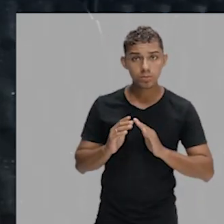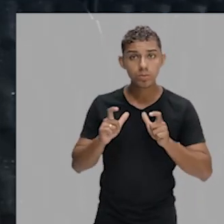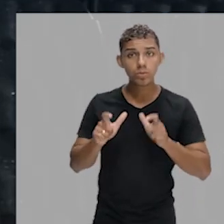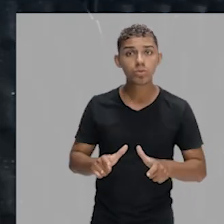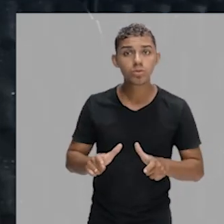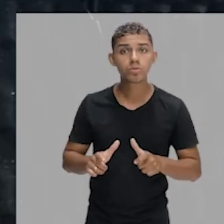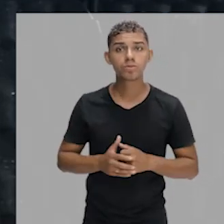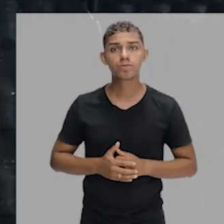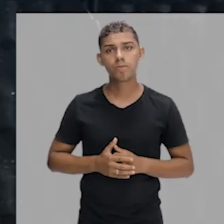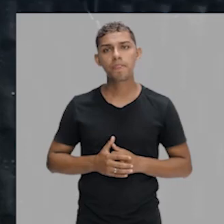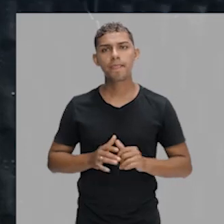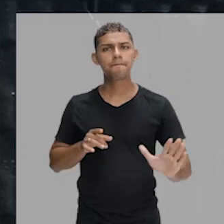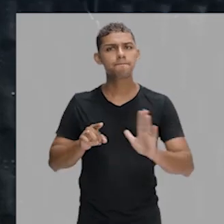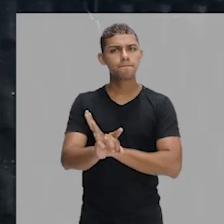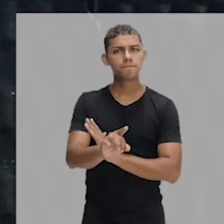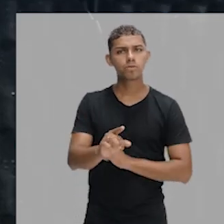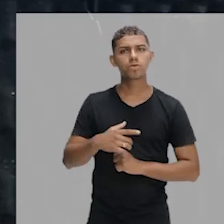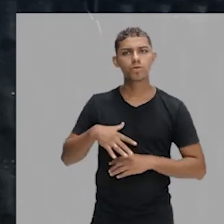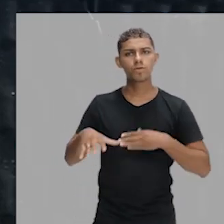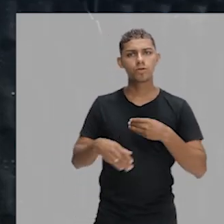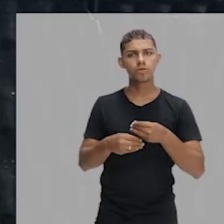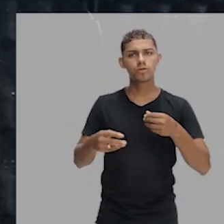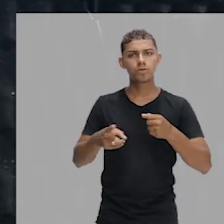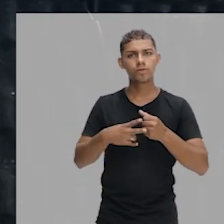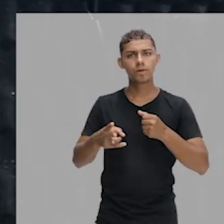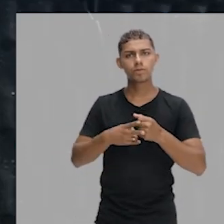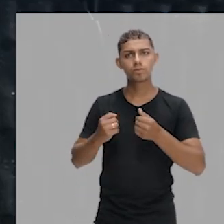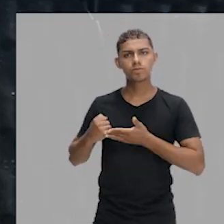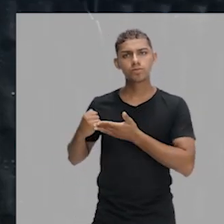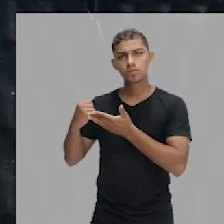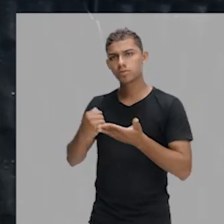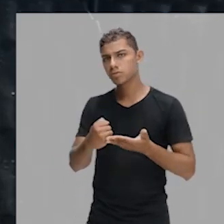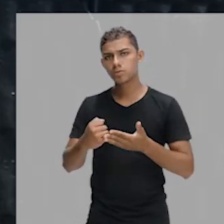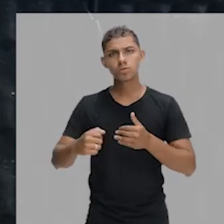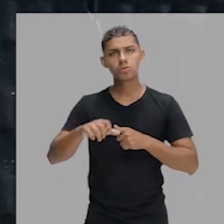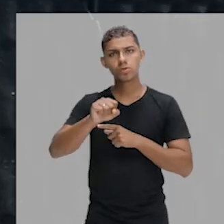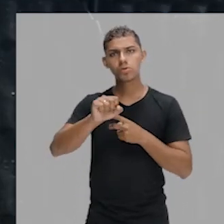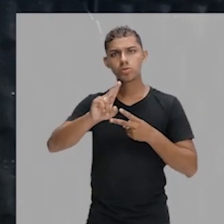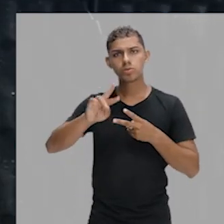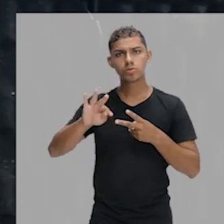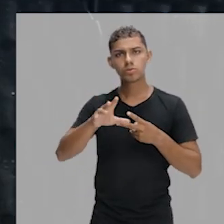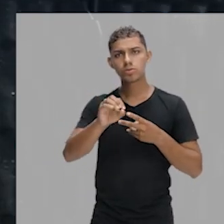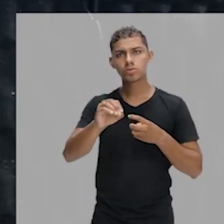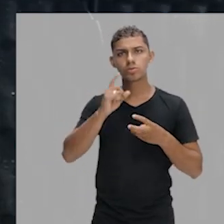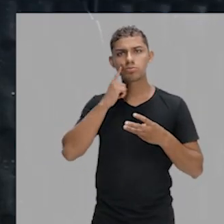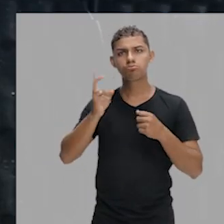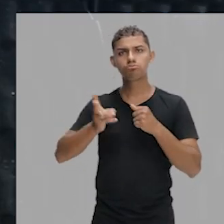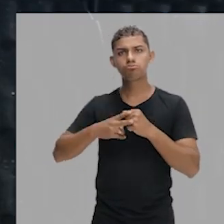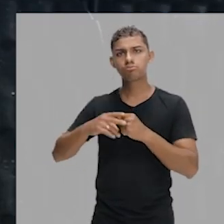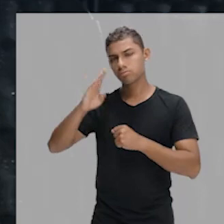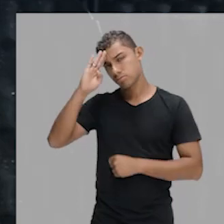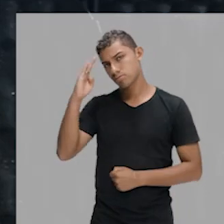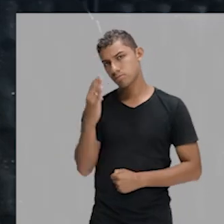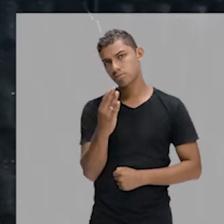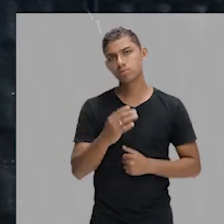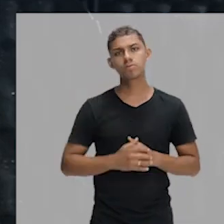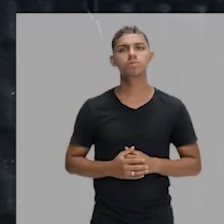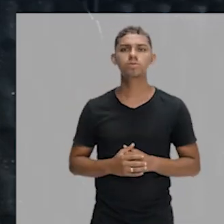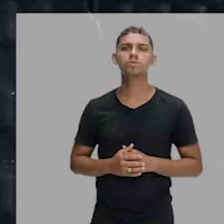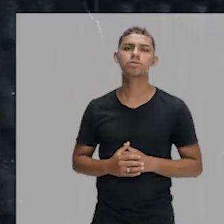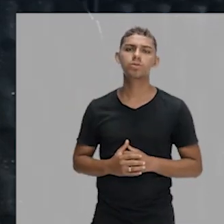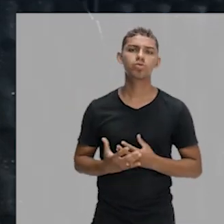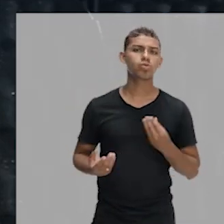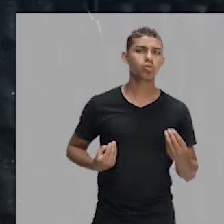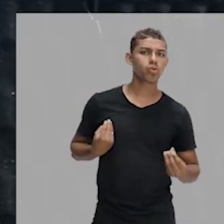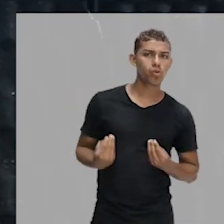onde, verbo auxiliar, sujeito, verbo principal. How does he go to school? Como